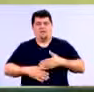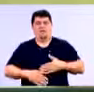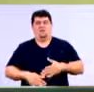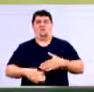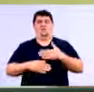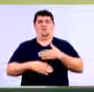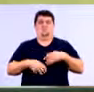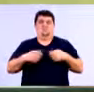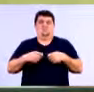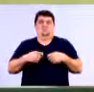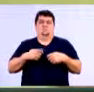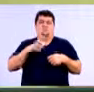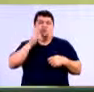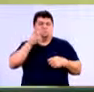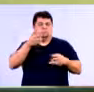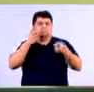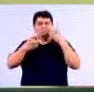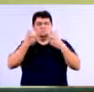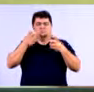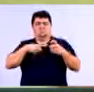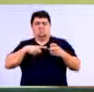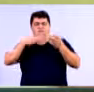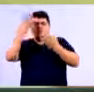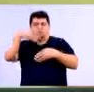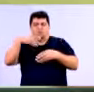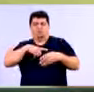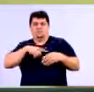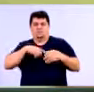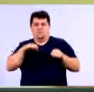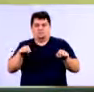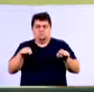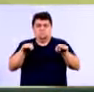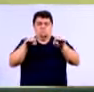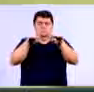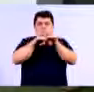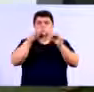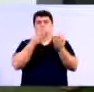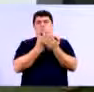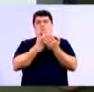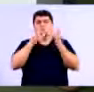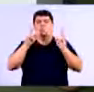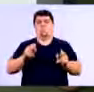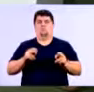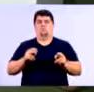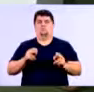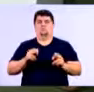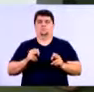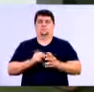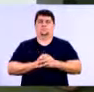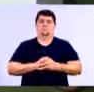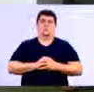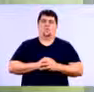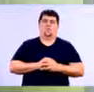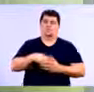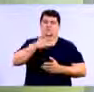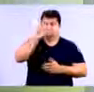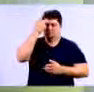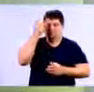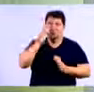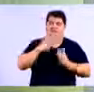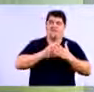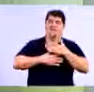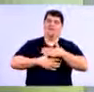vão observar que a nossa avaliação vai estar bem condizente com o nível da nossa aula, né? Com o conteúdo da aula. E assim, né, professora? Pessoal, vai dar